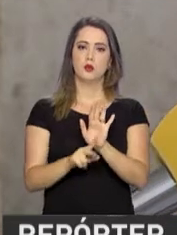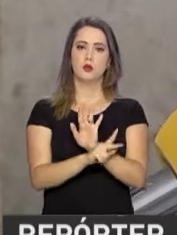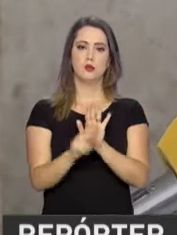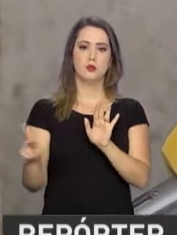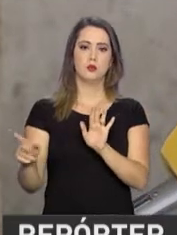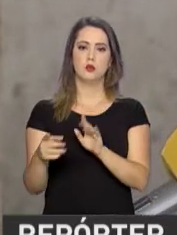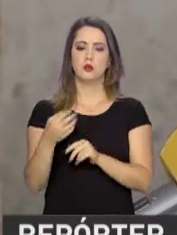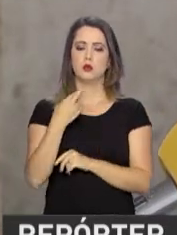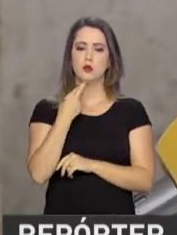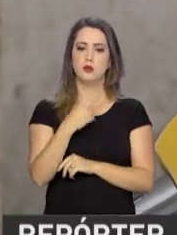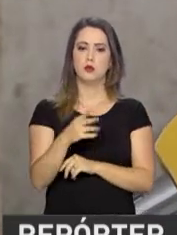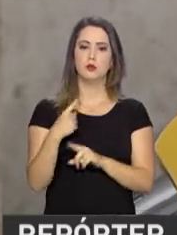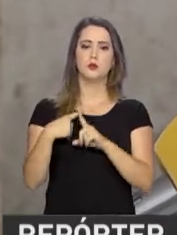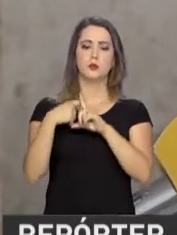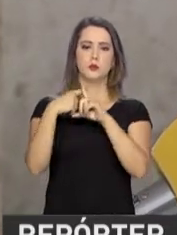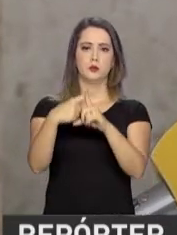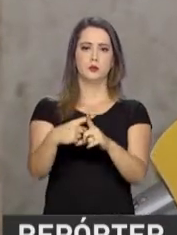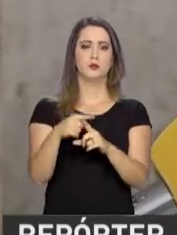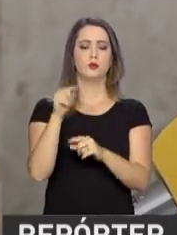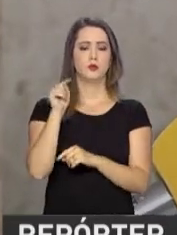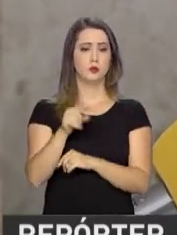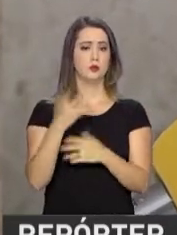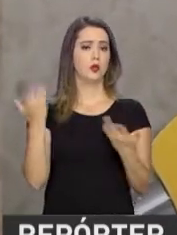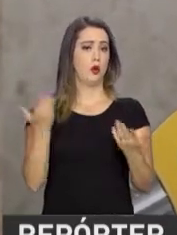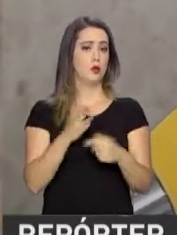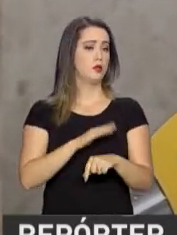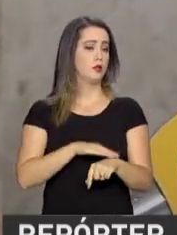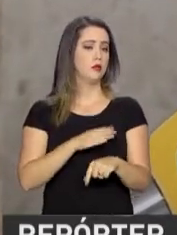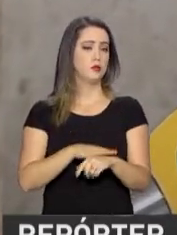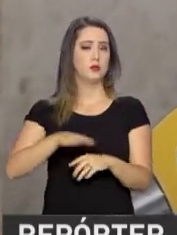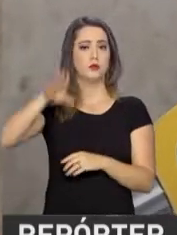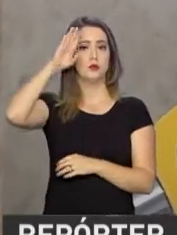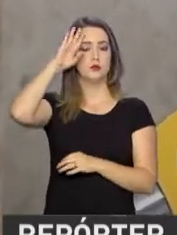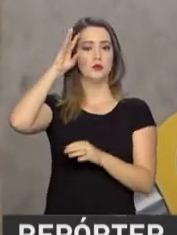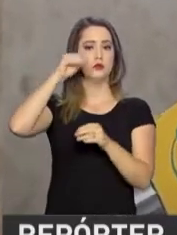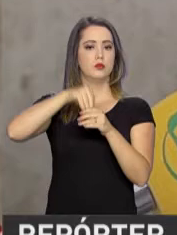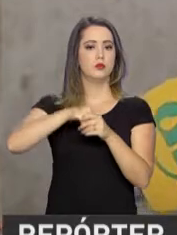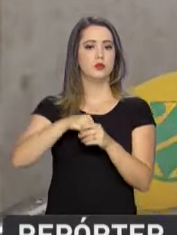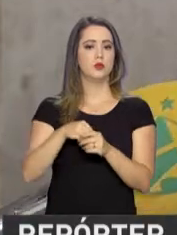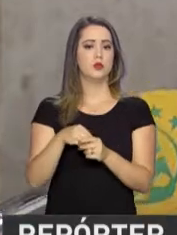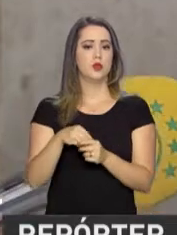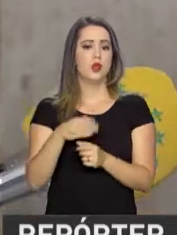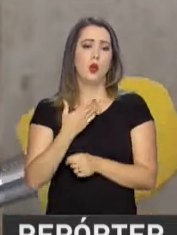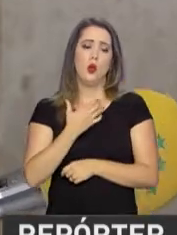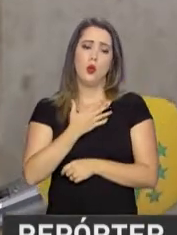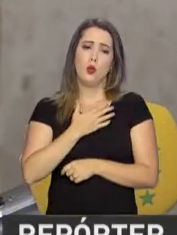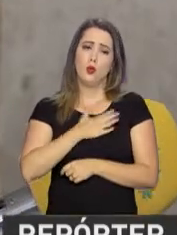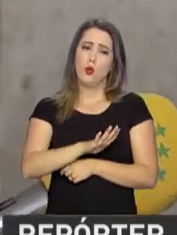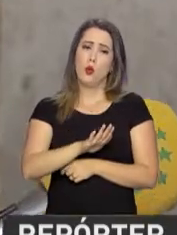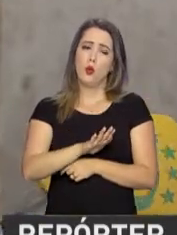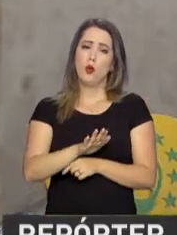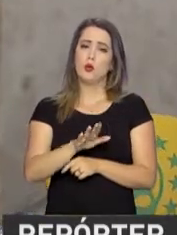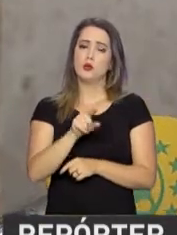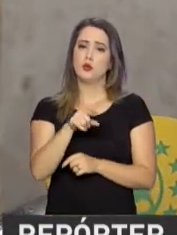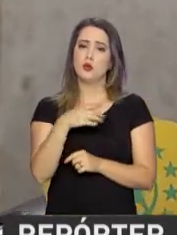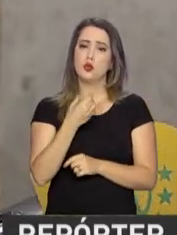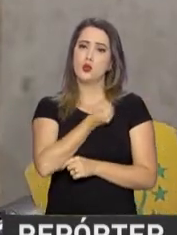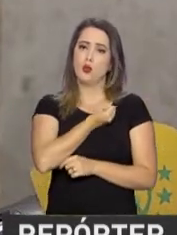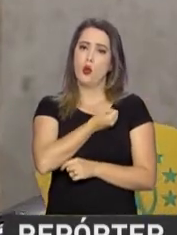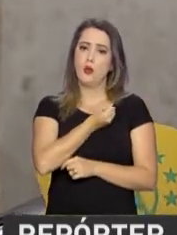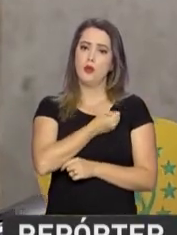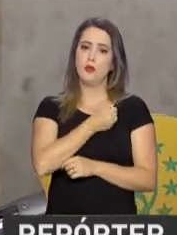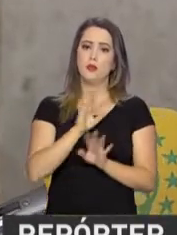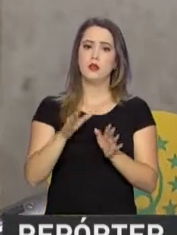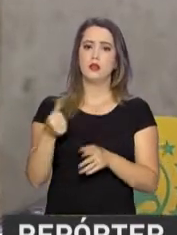resultados que estão os que foram obtidos nessa nessa fase da intervenção eu não gosto muito de passar números porque às vezes eu